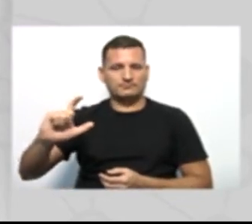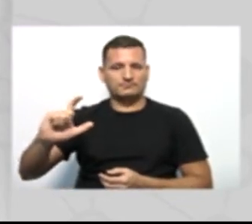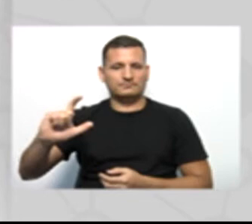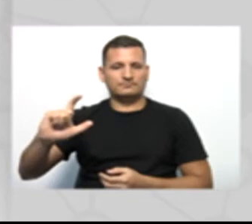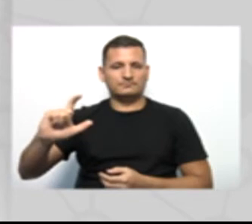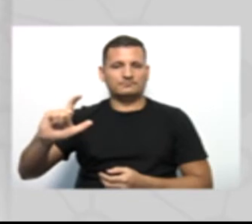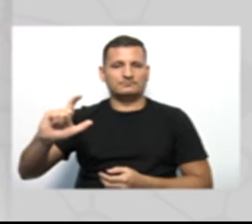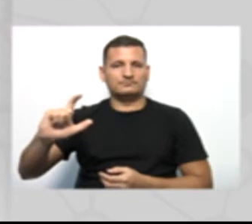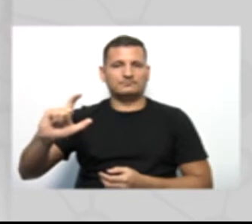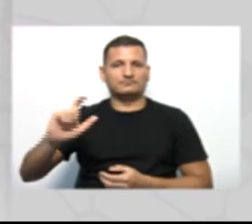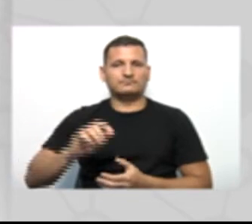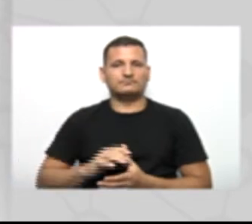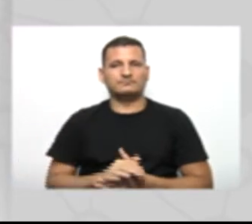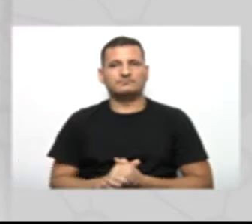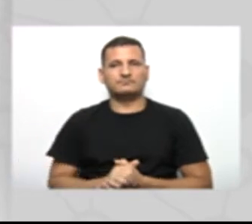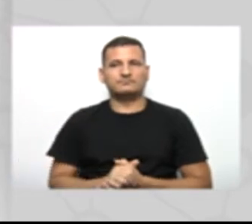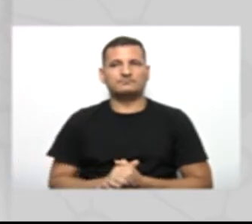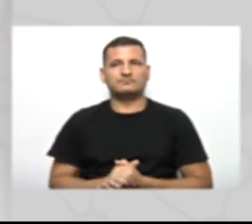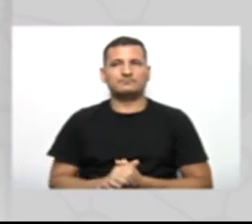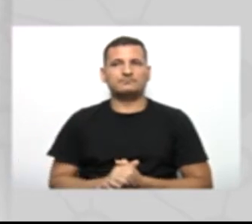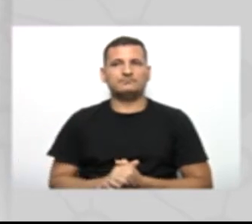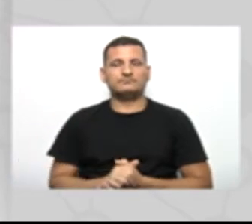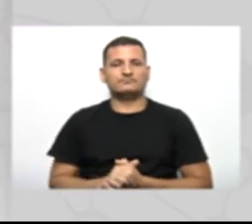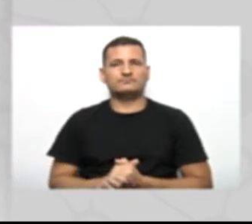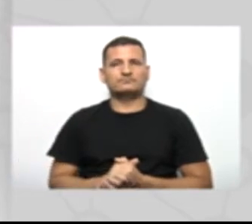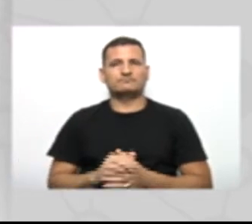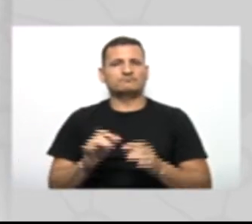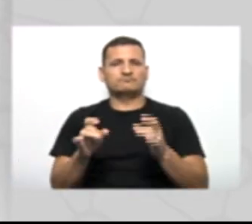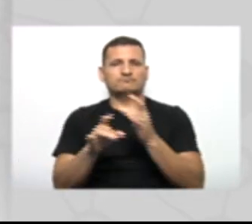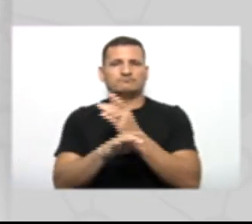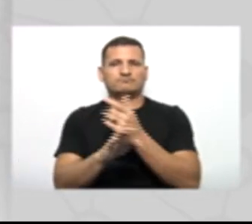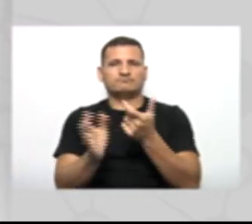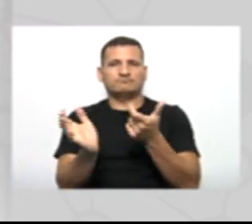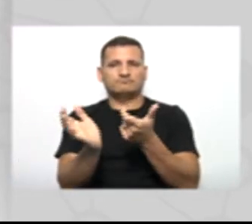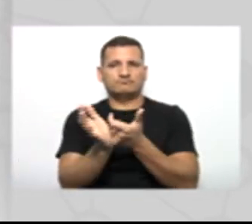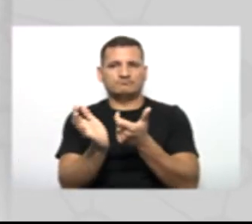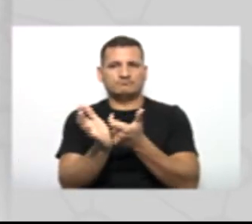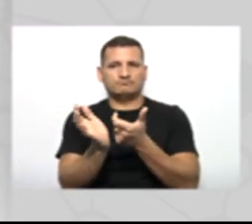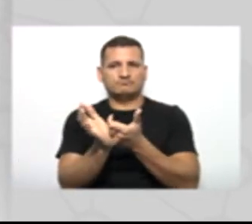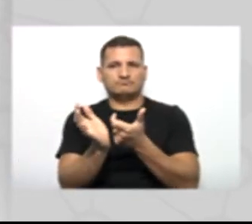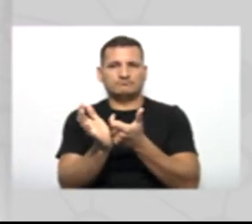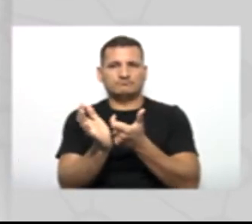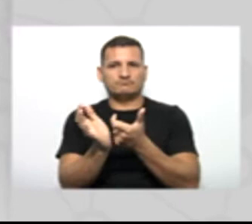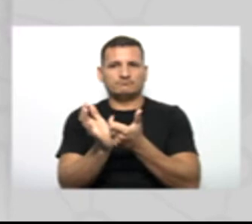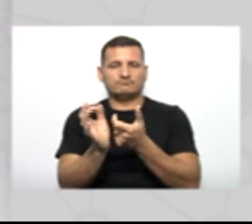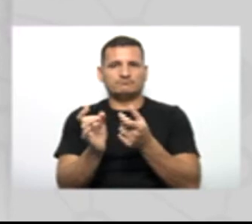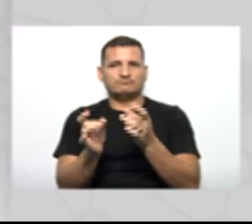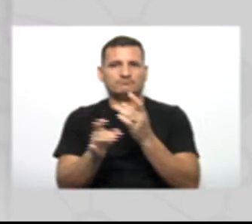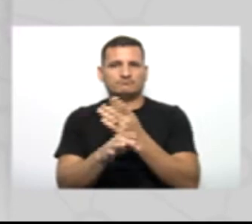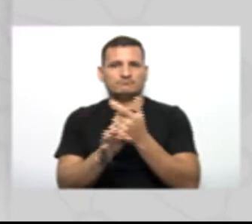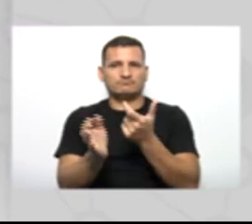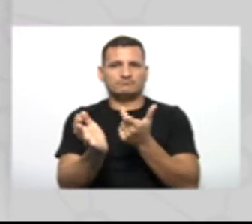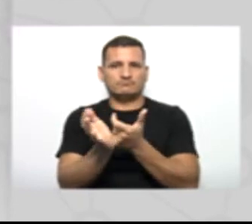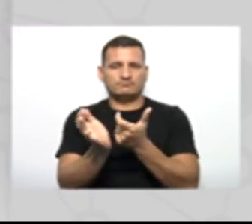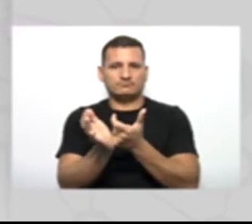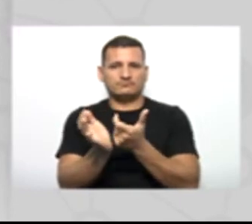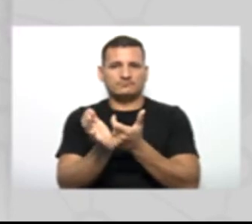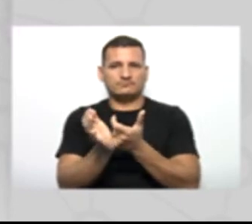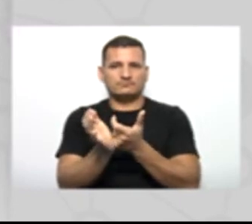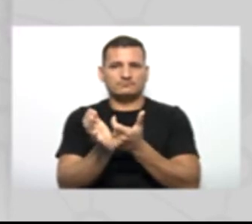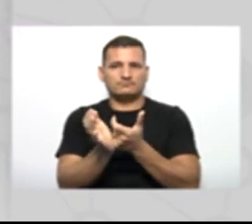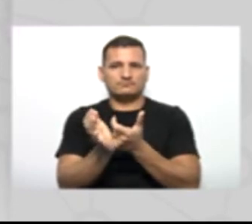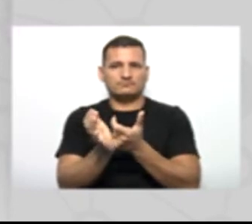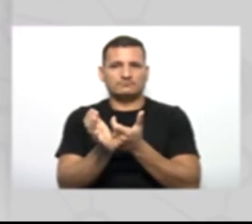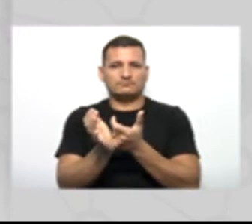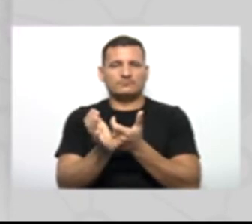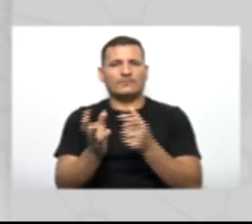print. Feito isso, encerrou a nossa classe, tá? Acabou a construção da nossa classe. Aí,